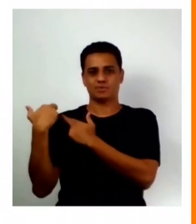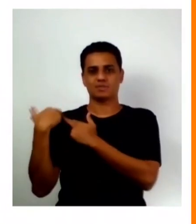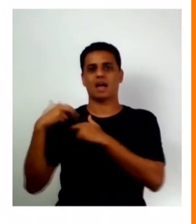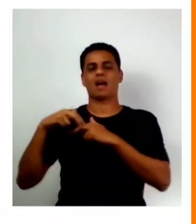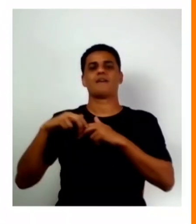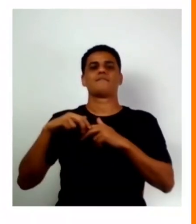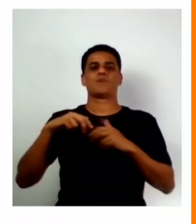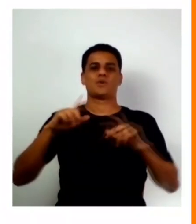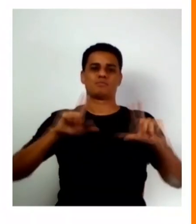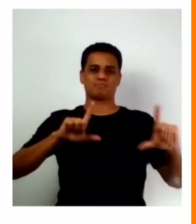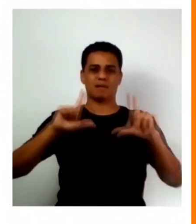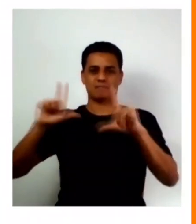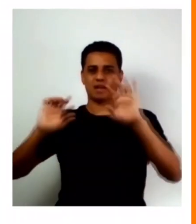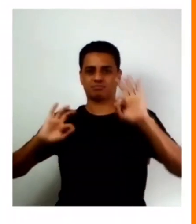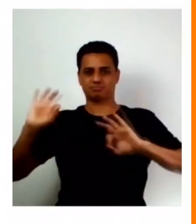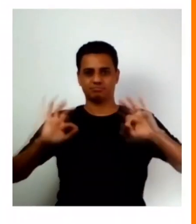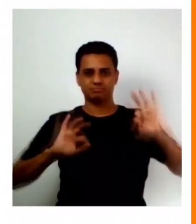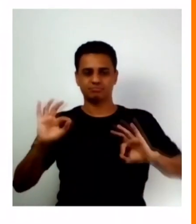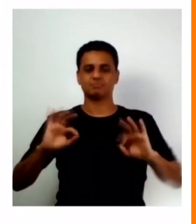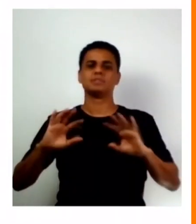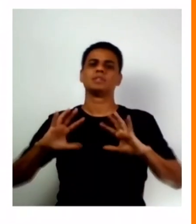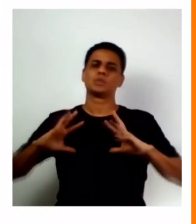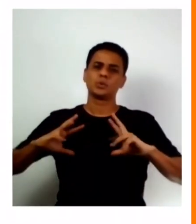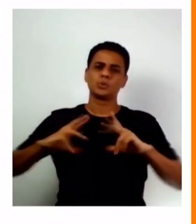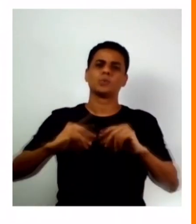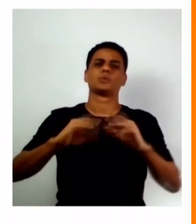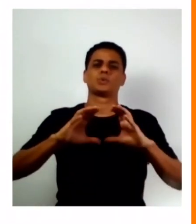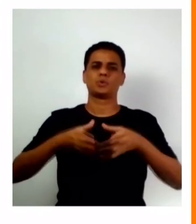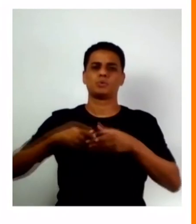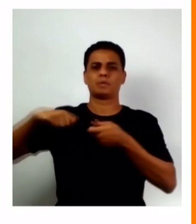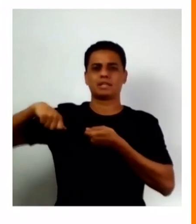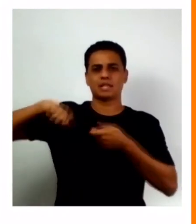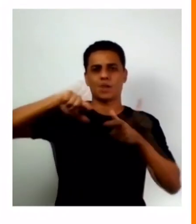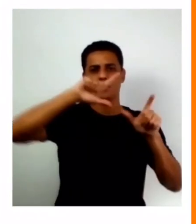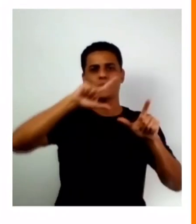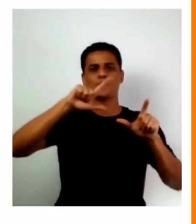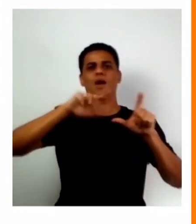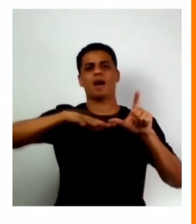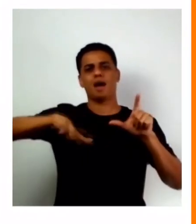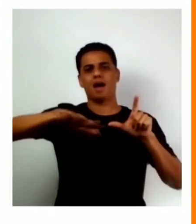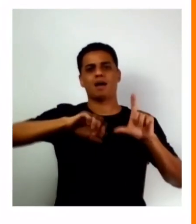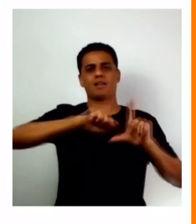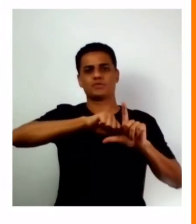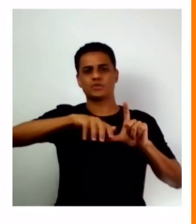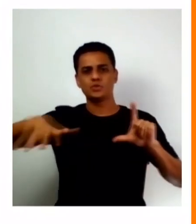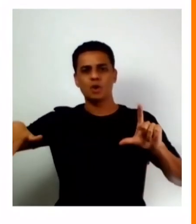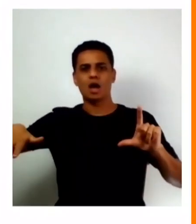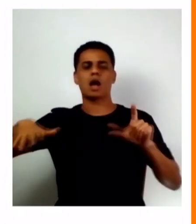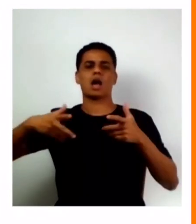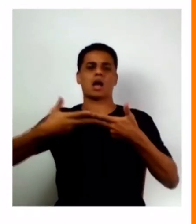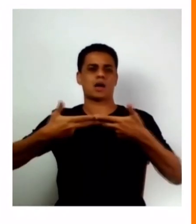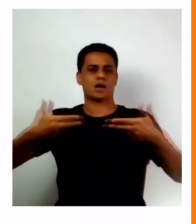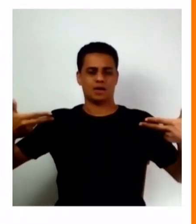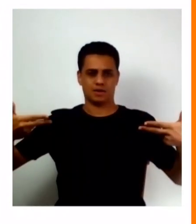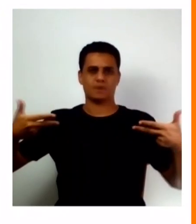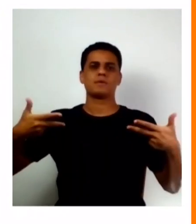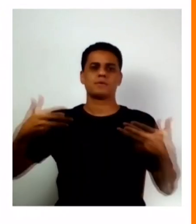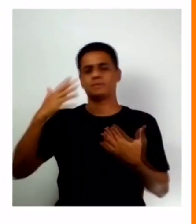de audiovisual e comunicação que nos auxiliou aí. esse projeto. Professor, contigo, obrigado.